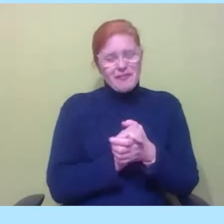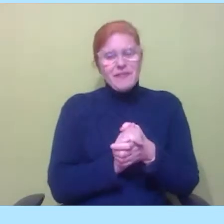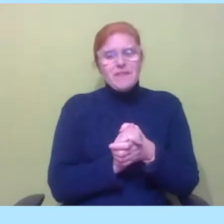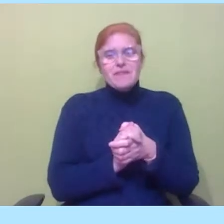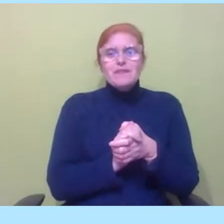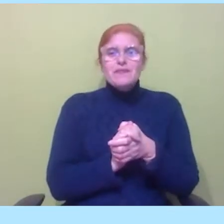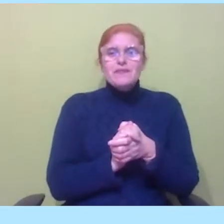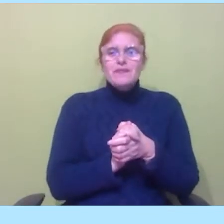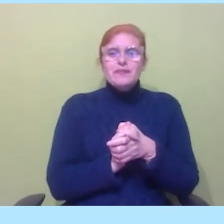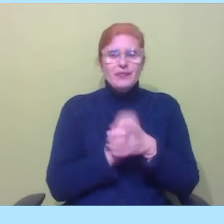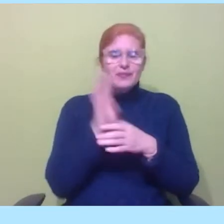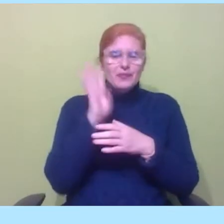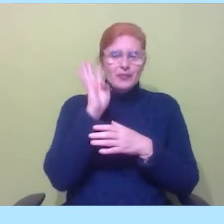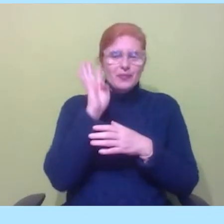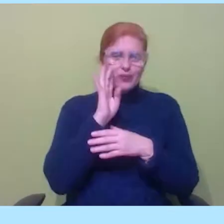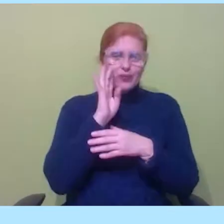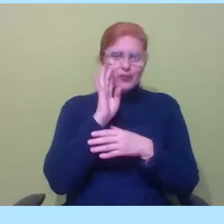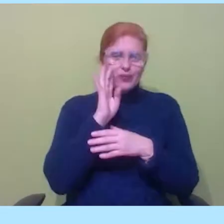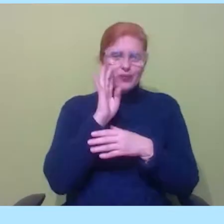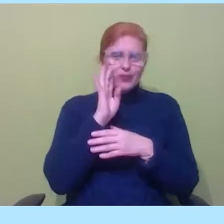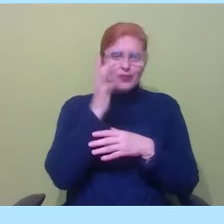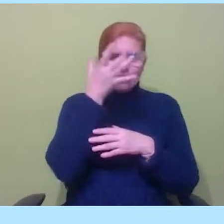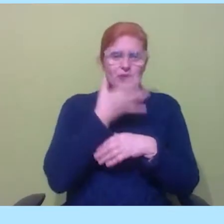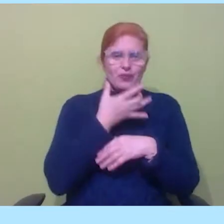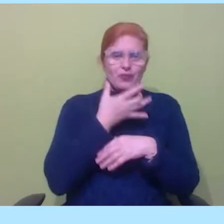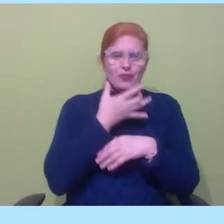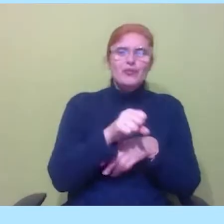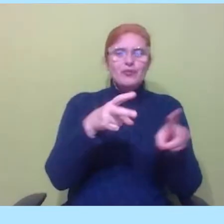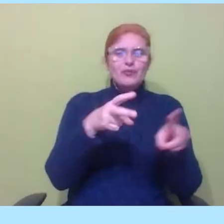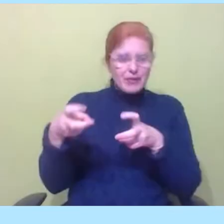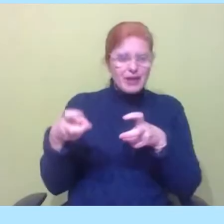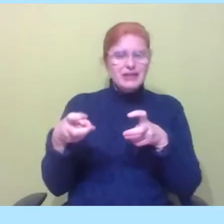sim. A gente vê por aí, né, que